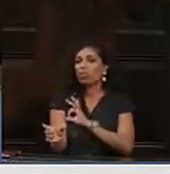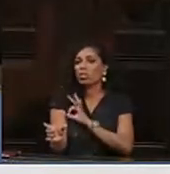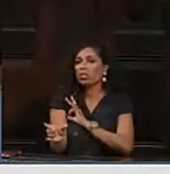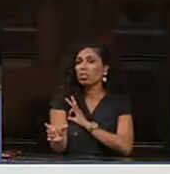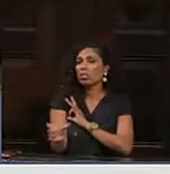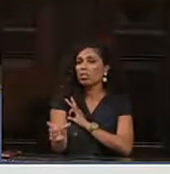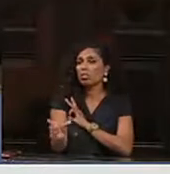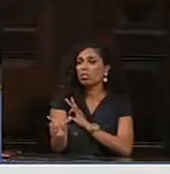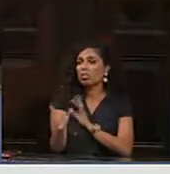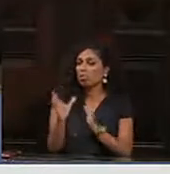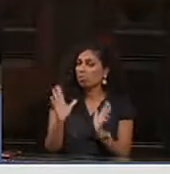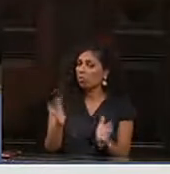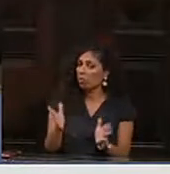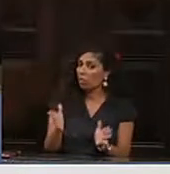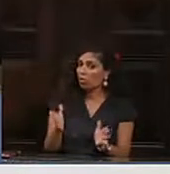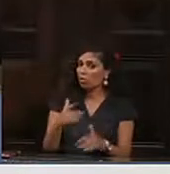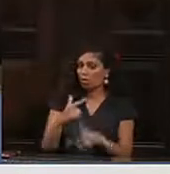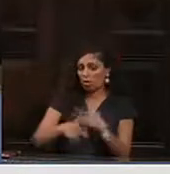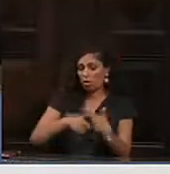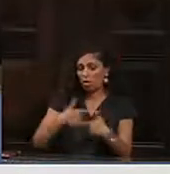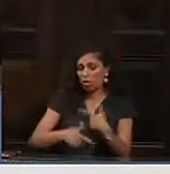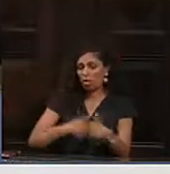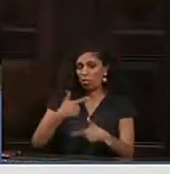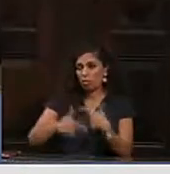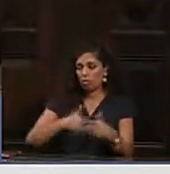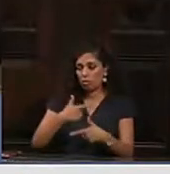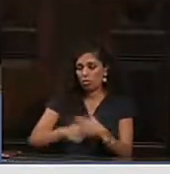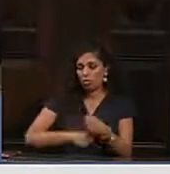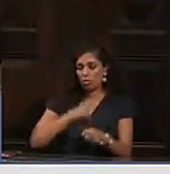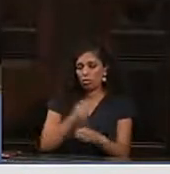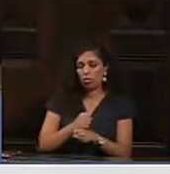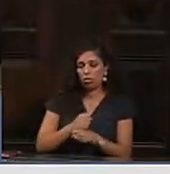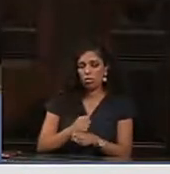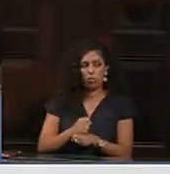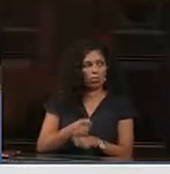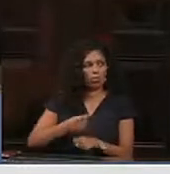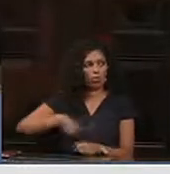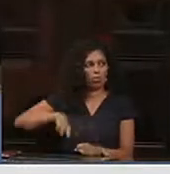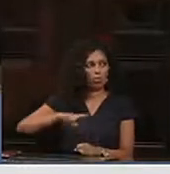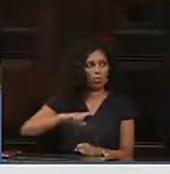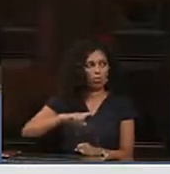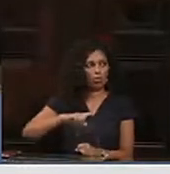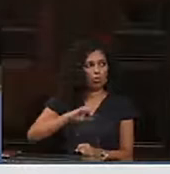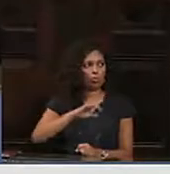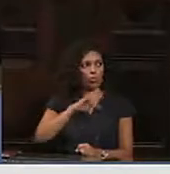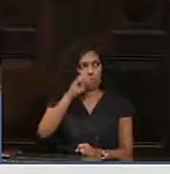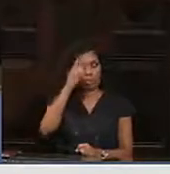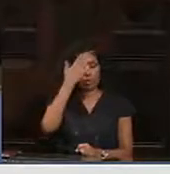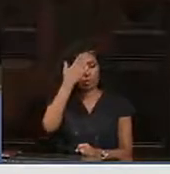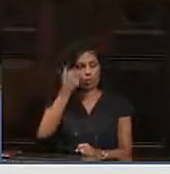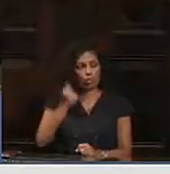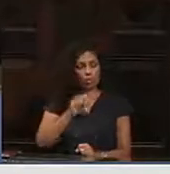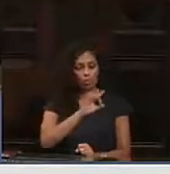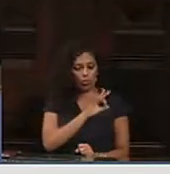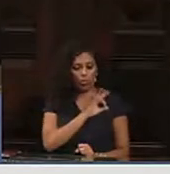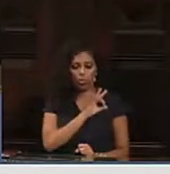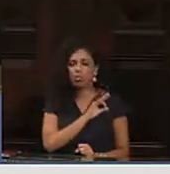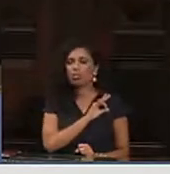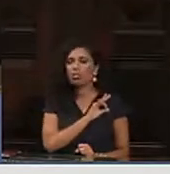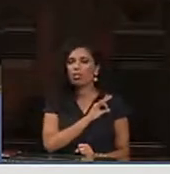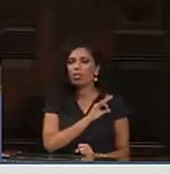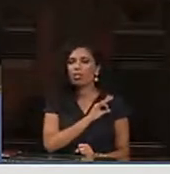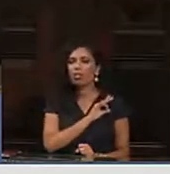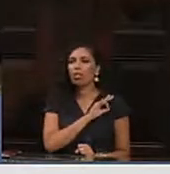polícia. Hoje, não abre curso mais na polícia, policiais militares não são promovidos,